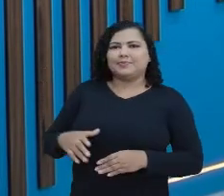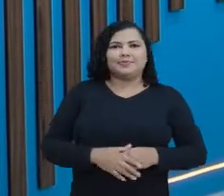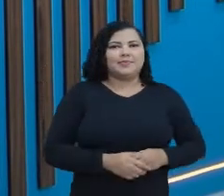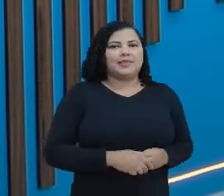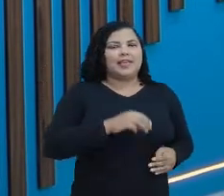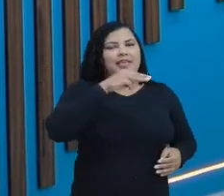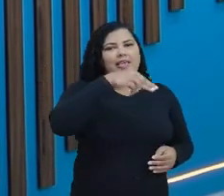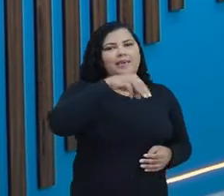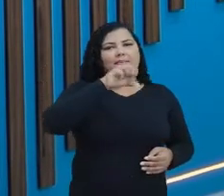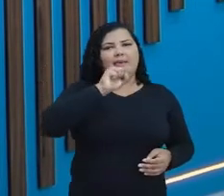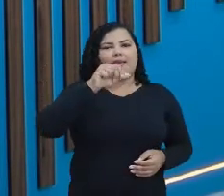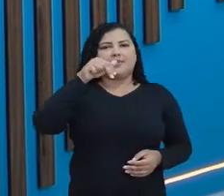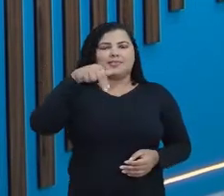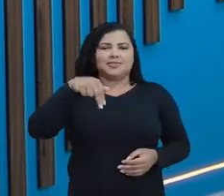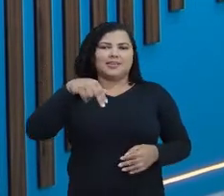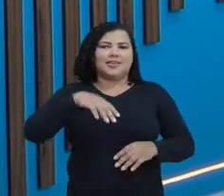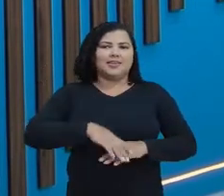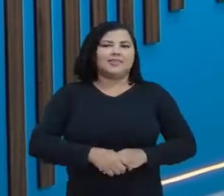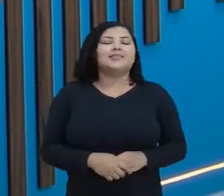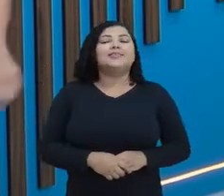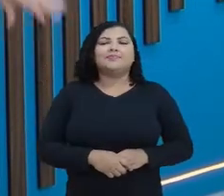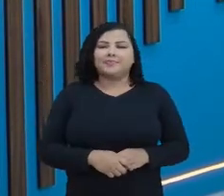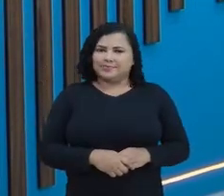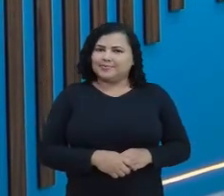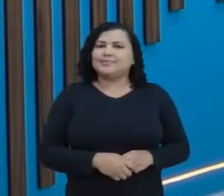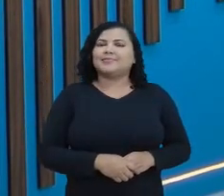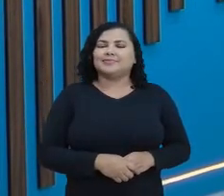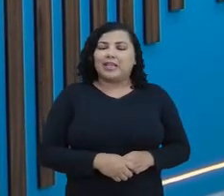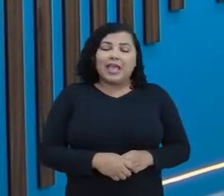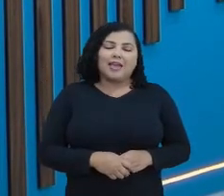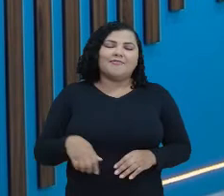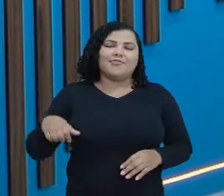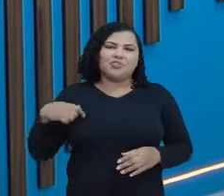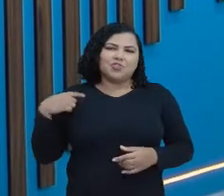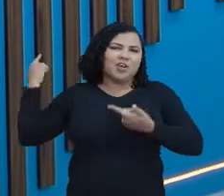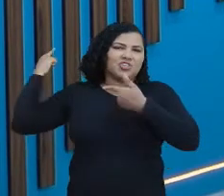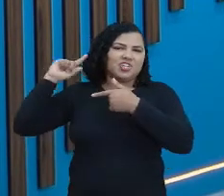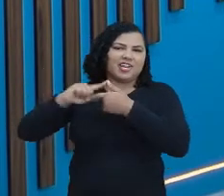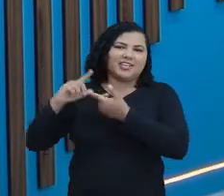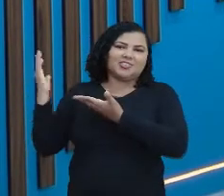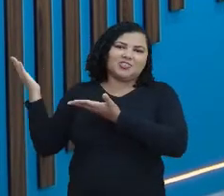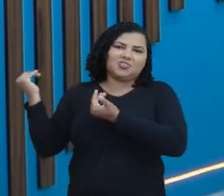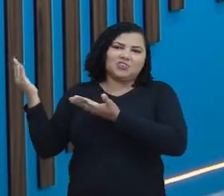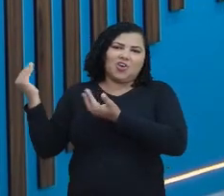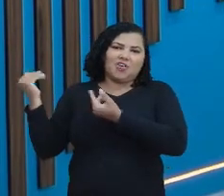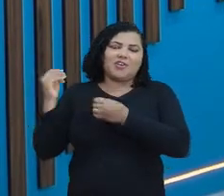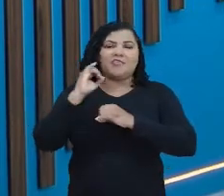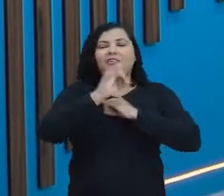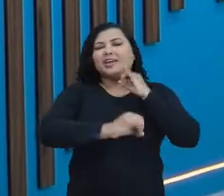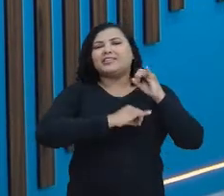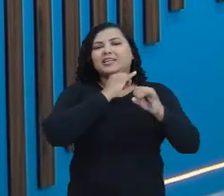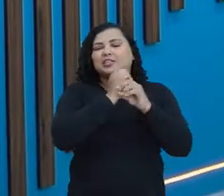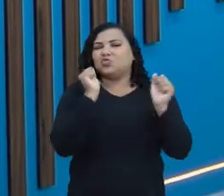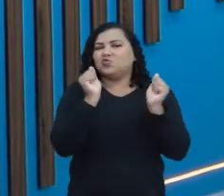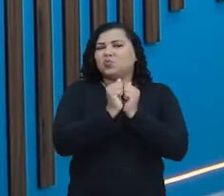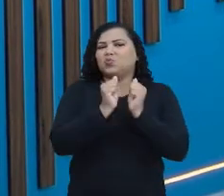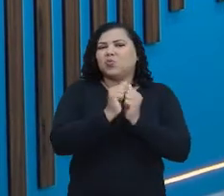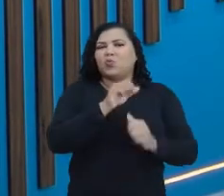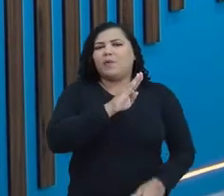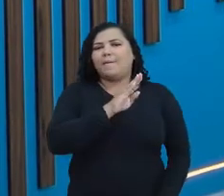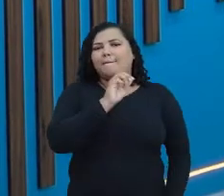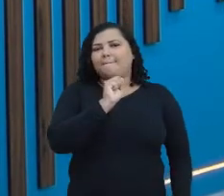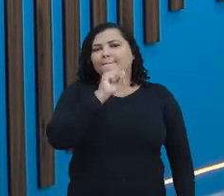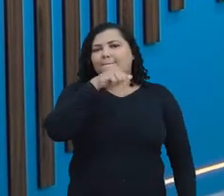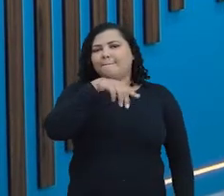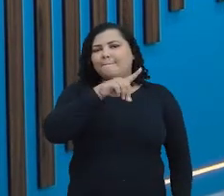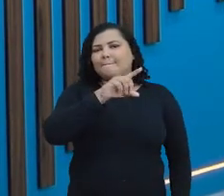uma geração jovem. E o MSN coincide com o advento da internet banda larga. Eles